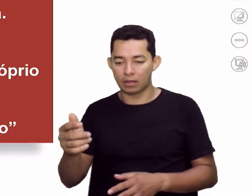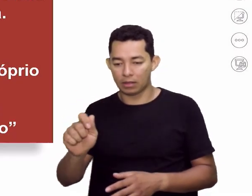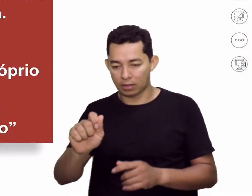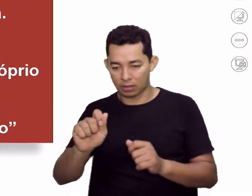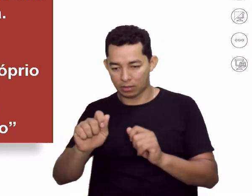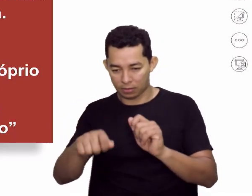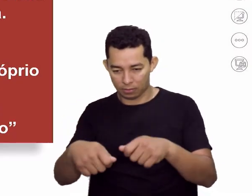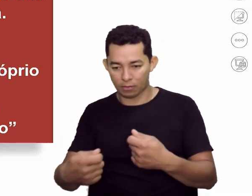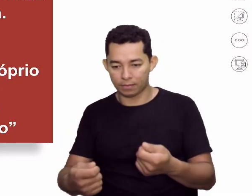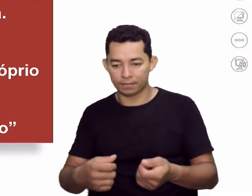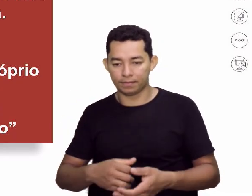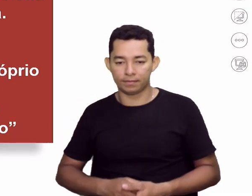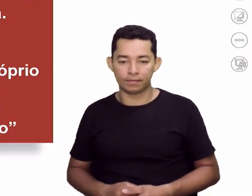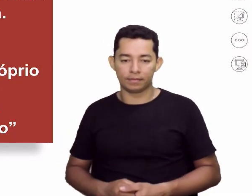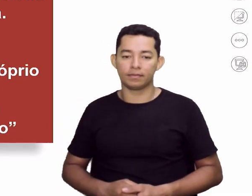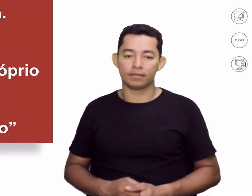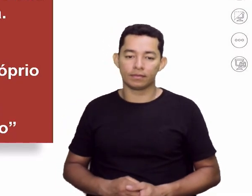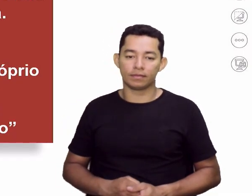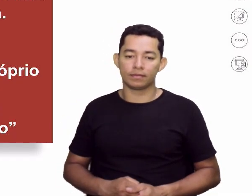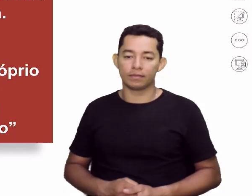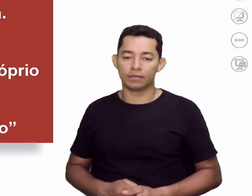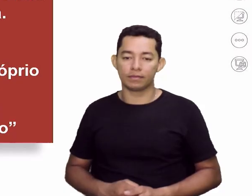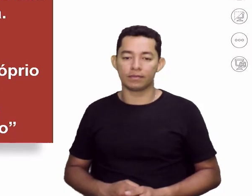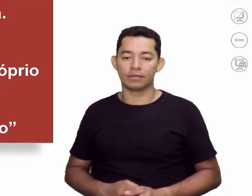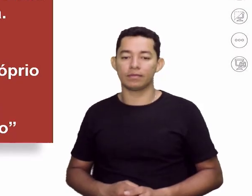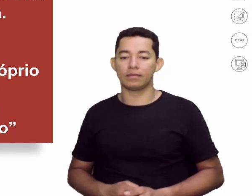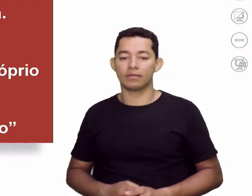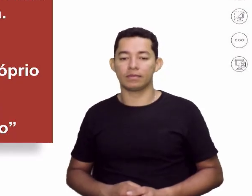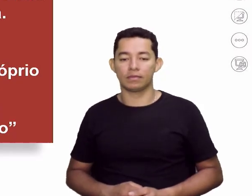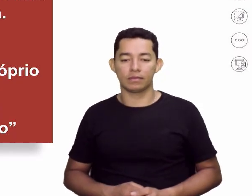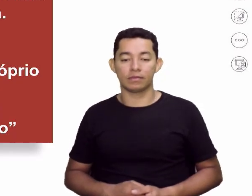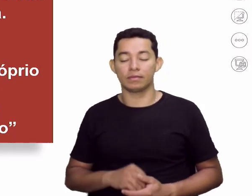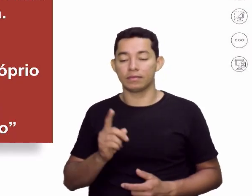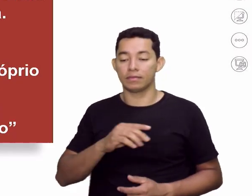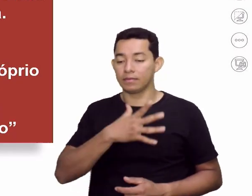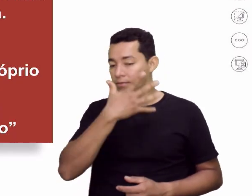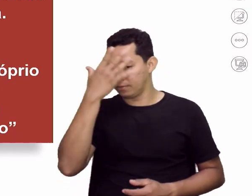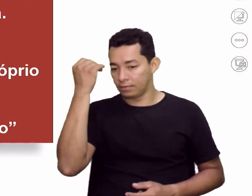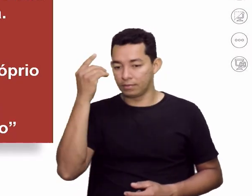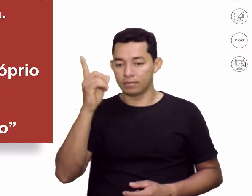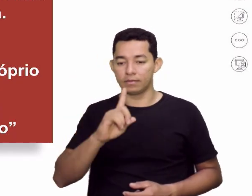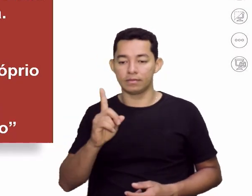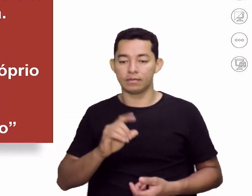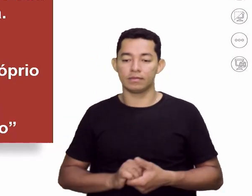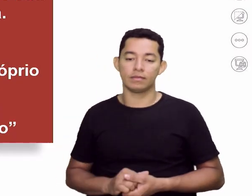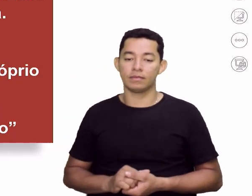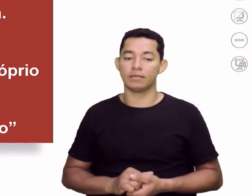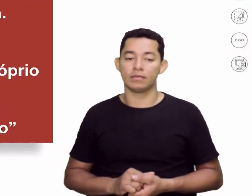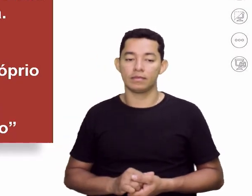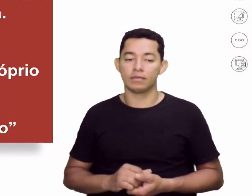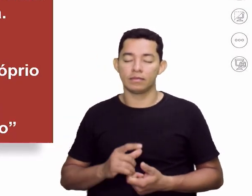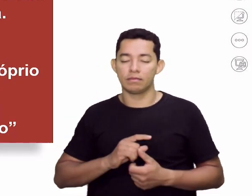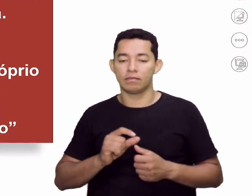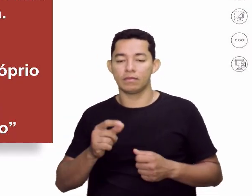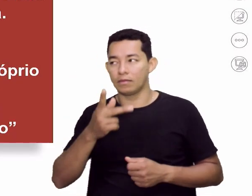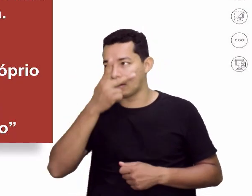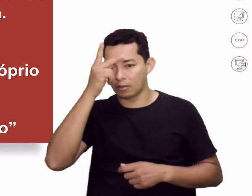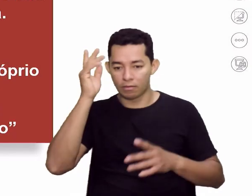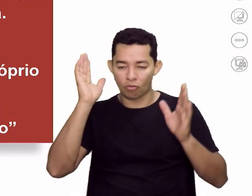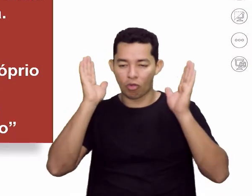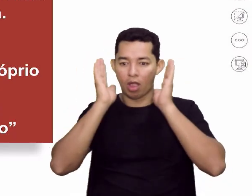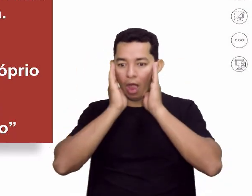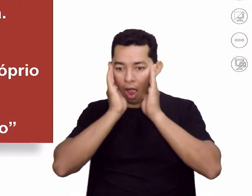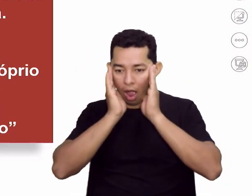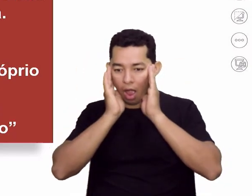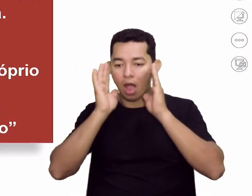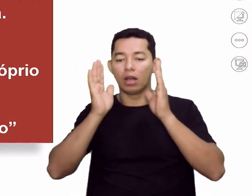pensou? É O Grito, gente. Não vamos esquecer, tá bom? Então, uma pessoa gritando aí,